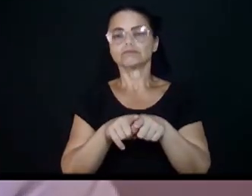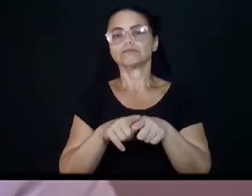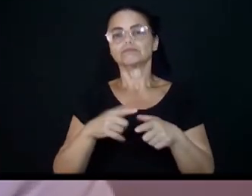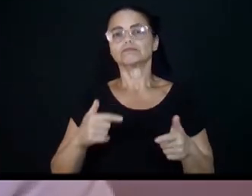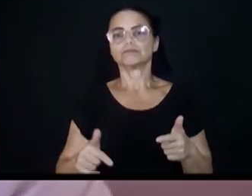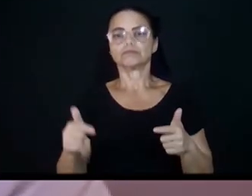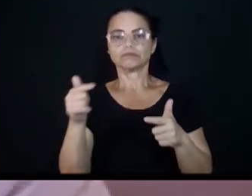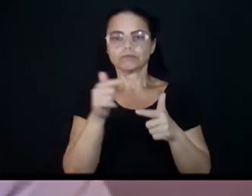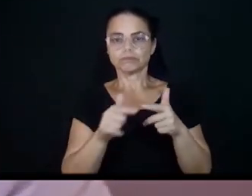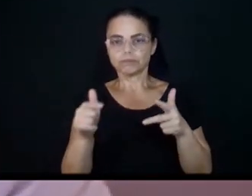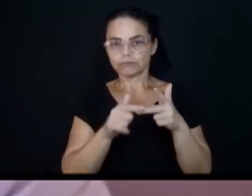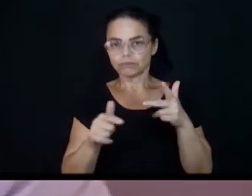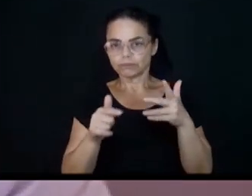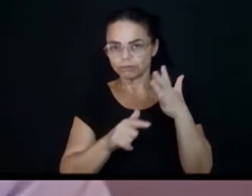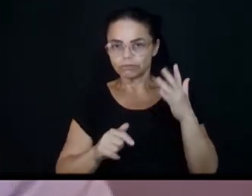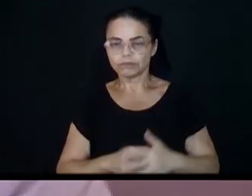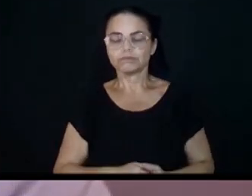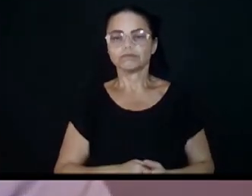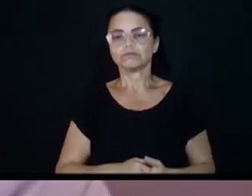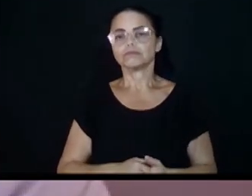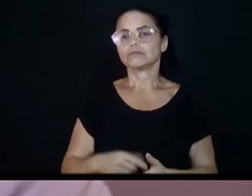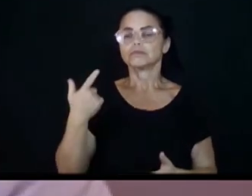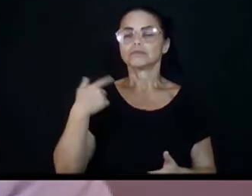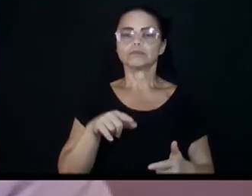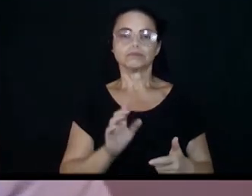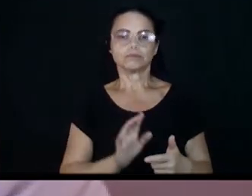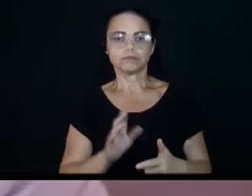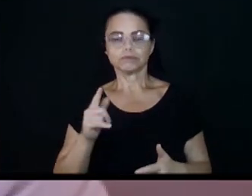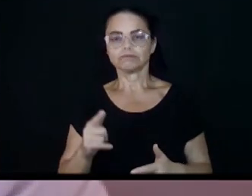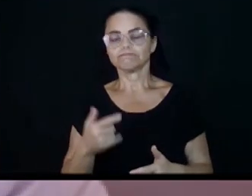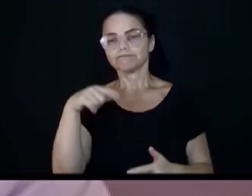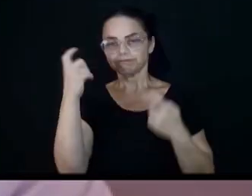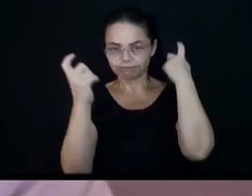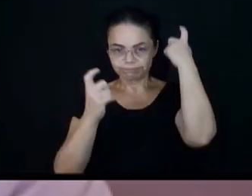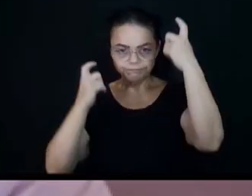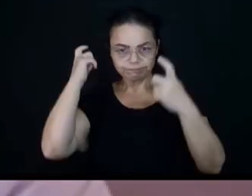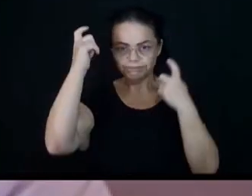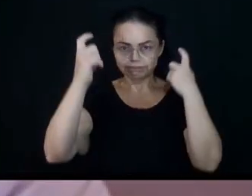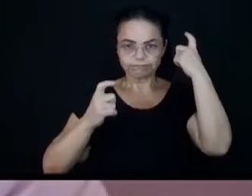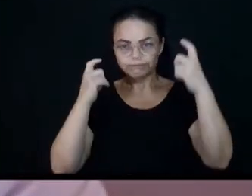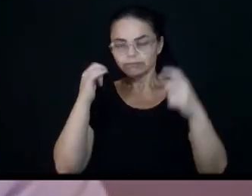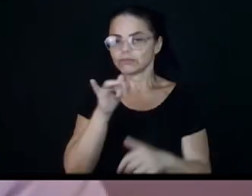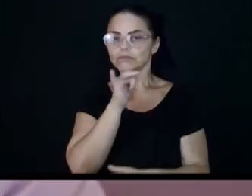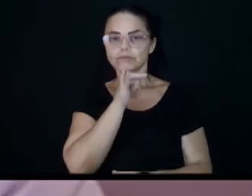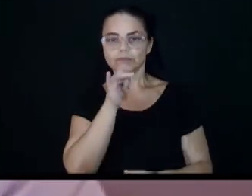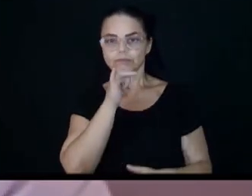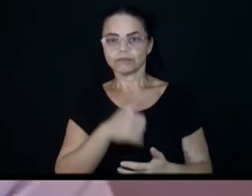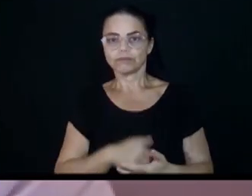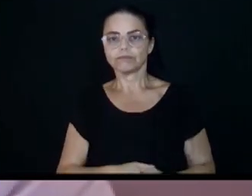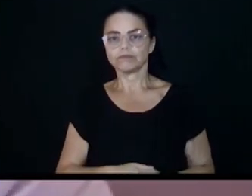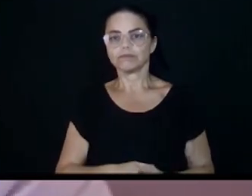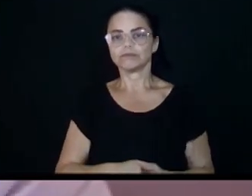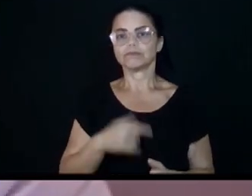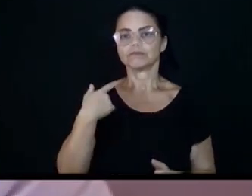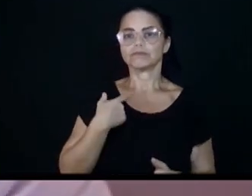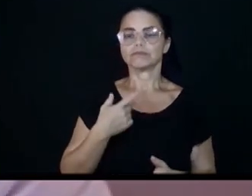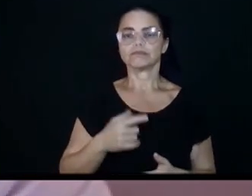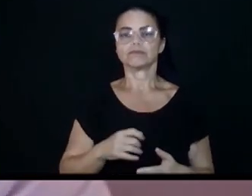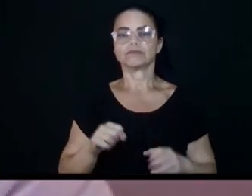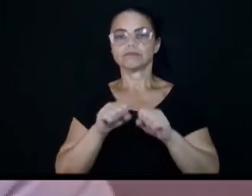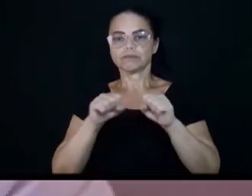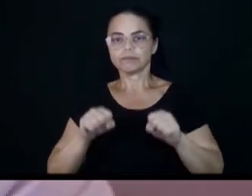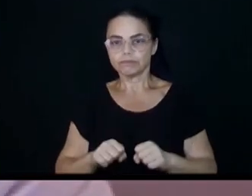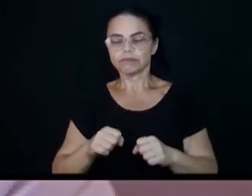algumas outras manifestações que nos preocupam muito. Por exemplo, quando atinge o sistema nervoso central, quando